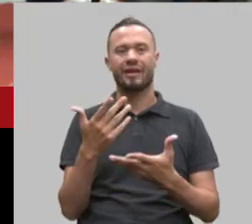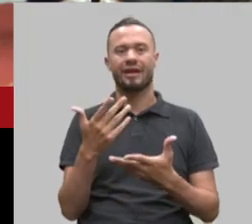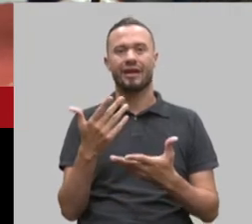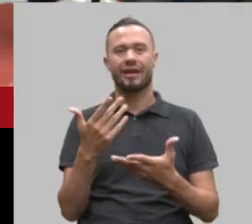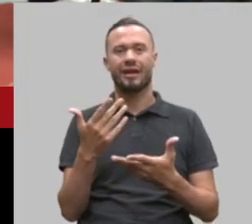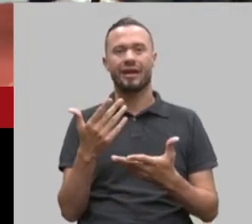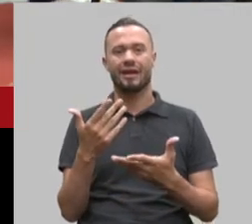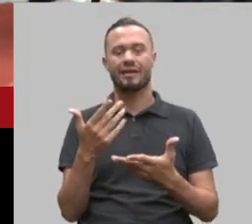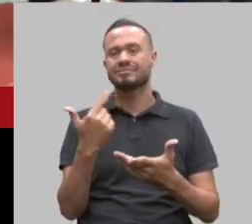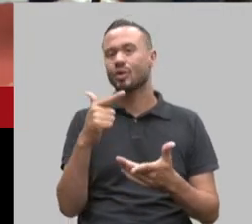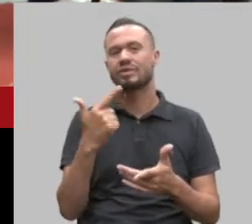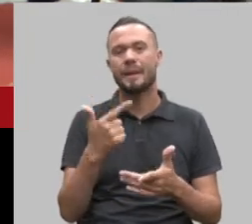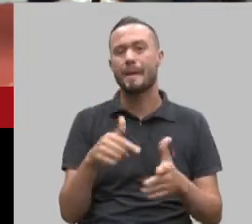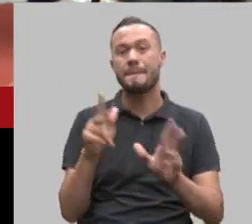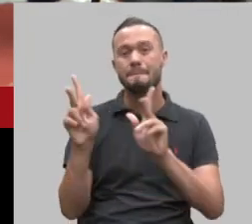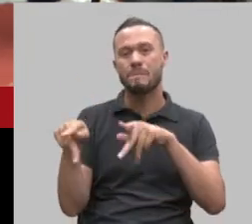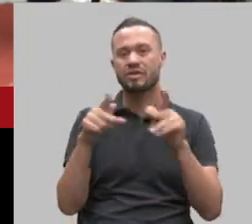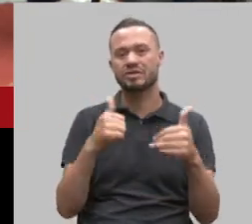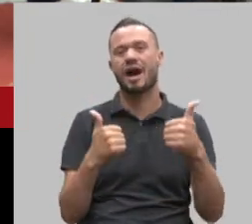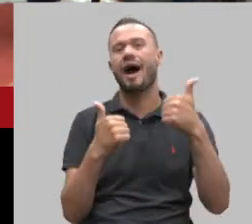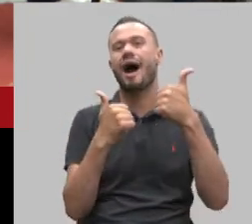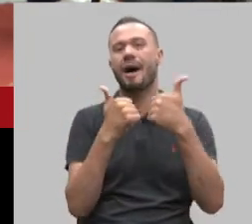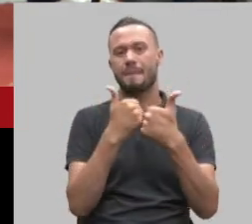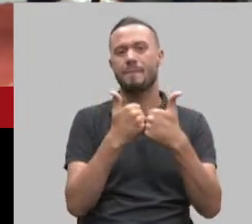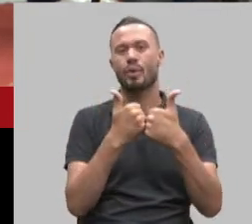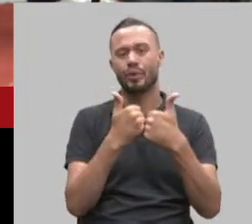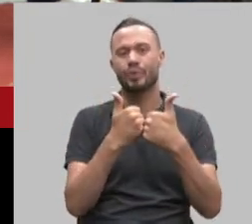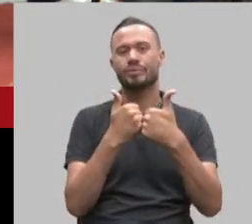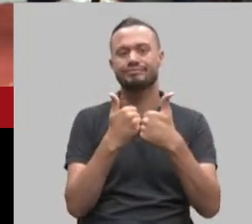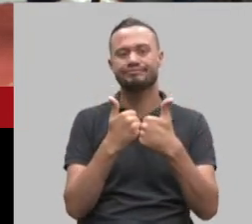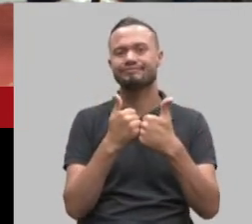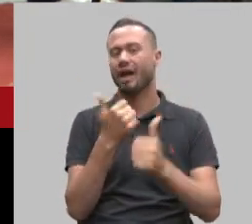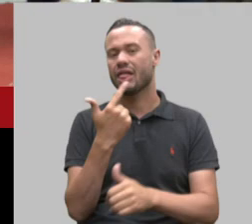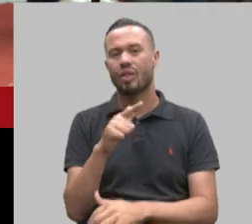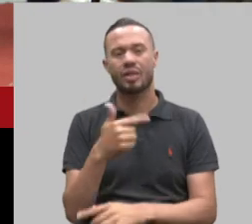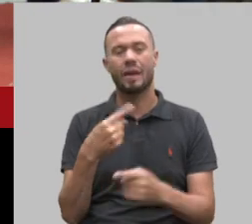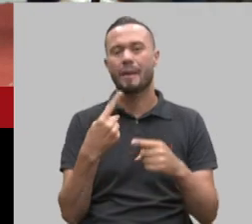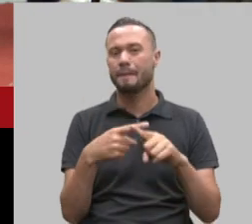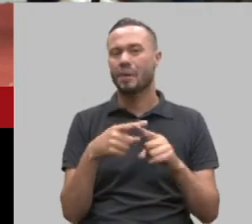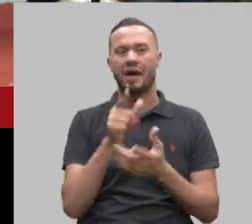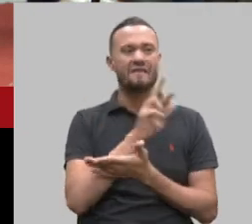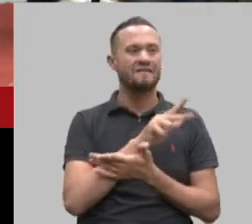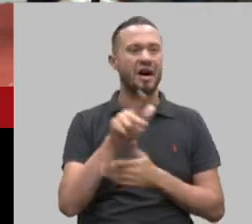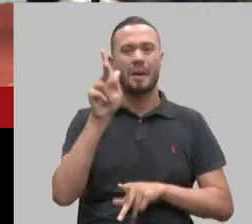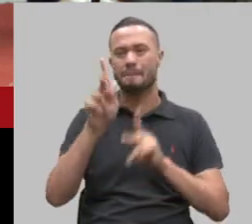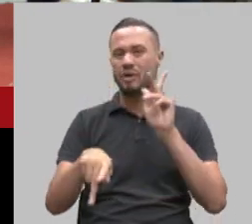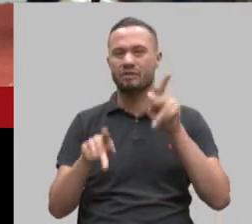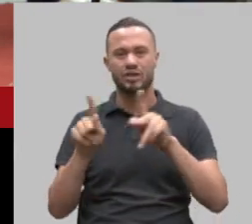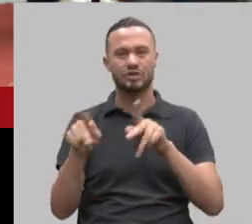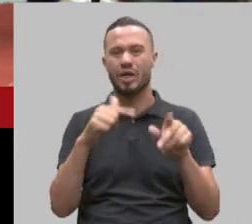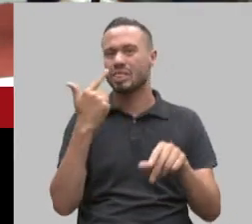apoio 100% qualificados porque a maioria estão desqualificados porque eles fazem uma faculdade